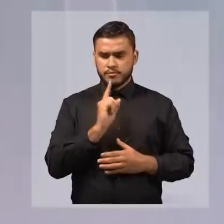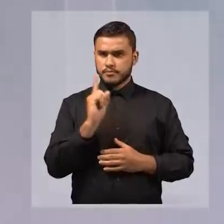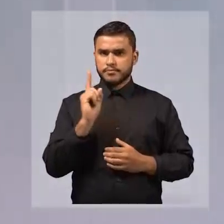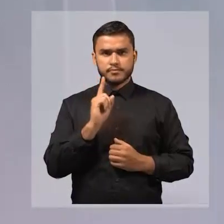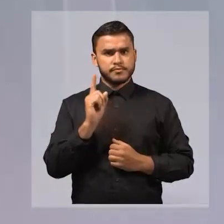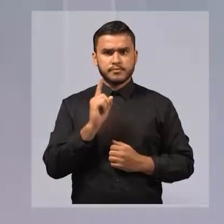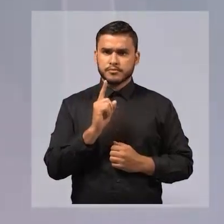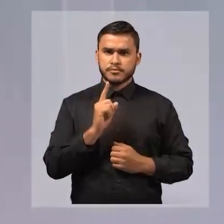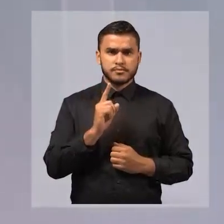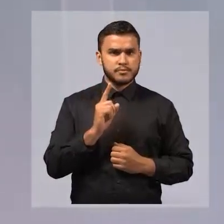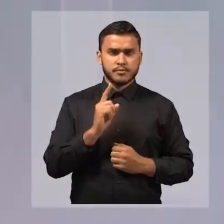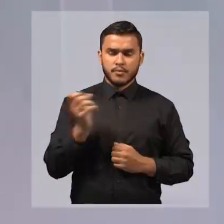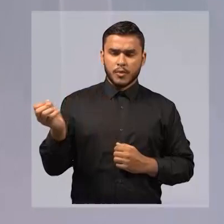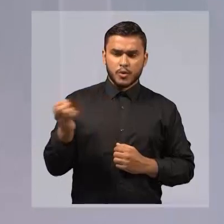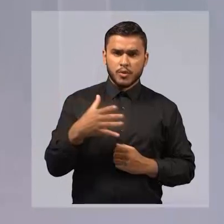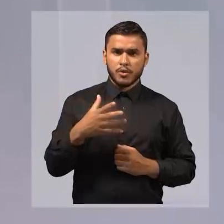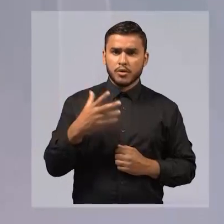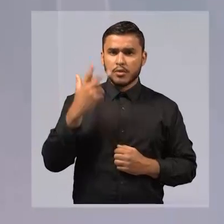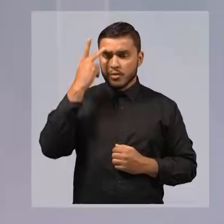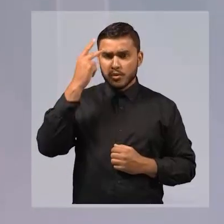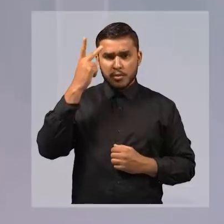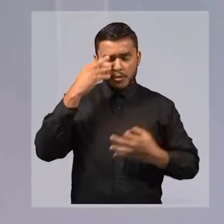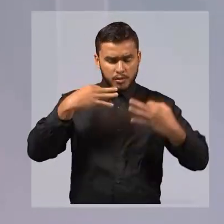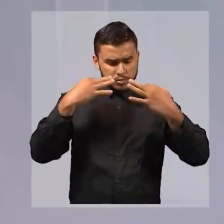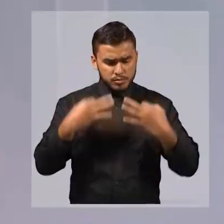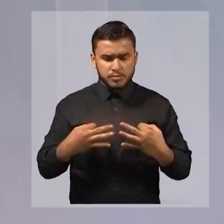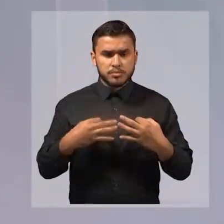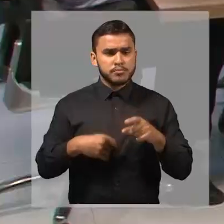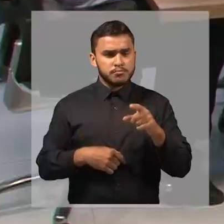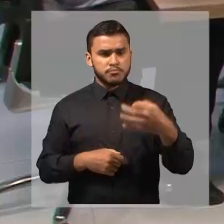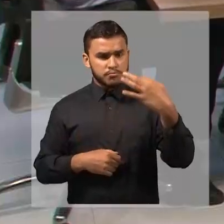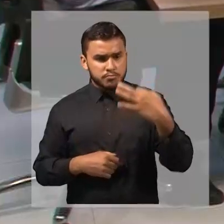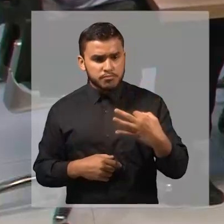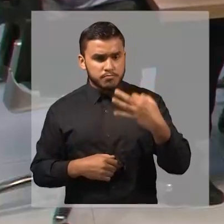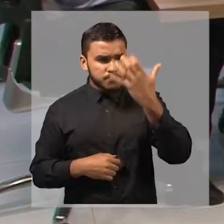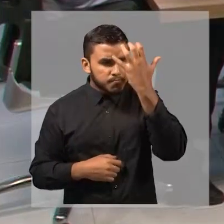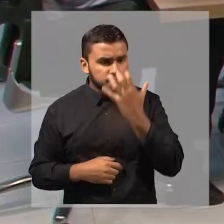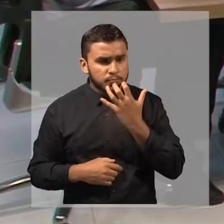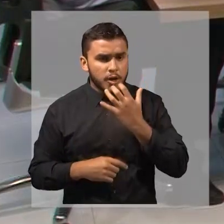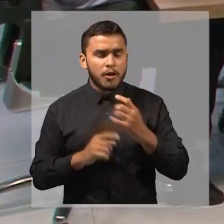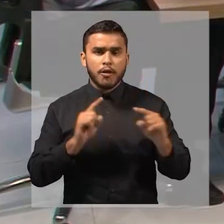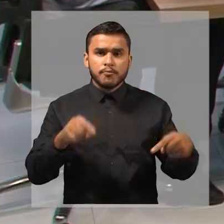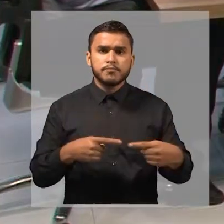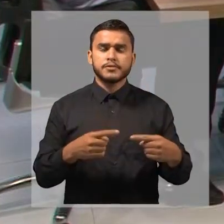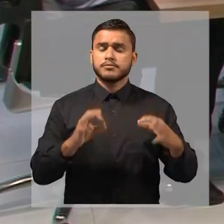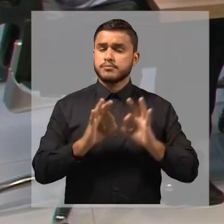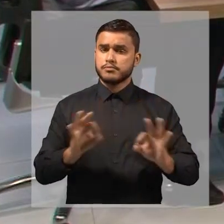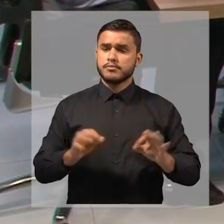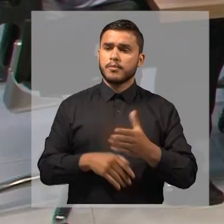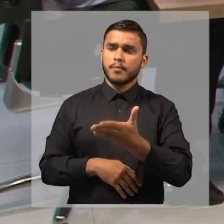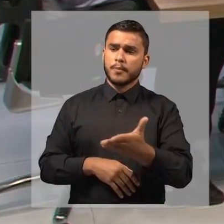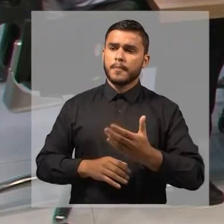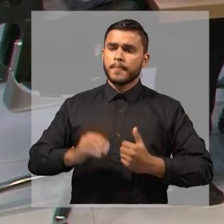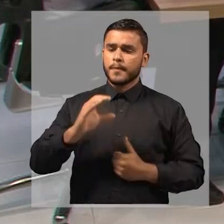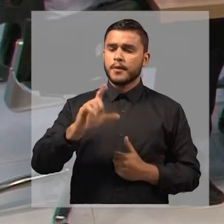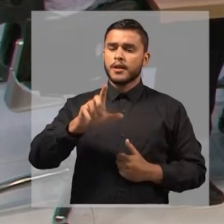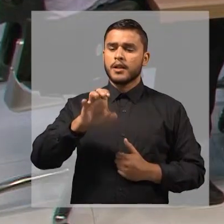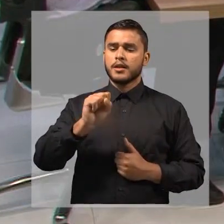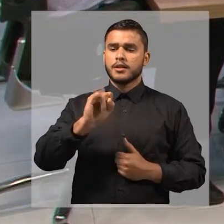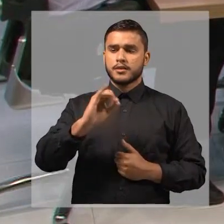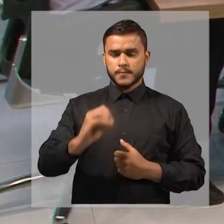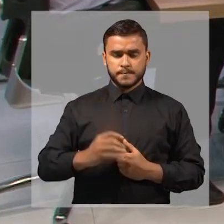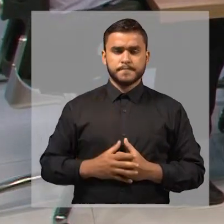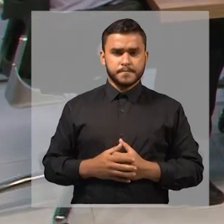cá. Isso não tem nada de velho e muito menos de novo. Isso aqui é o correto. Eu queria colocar isso, Clésio, para